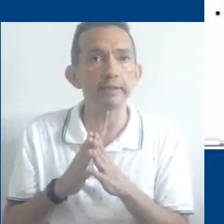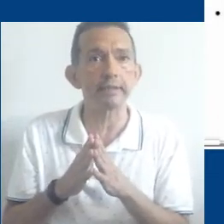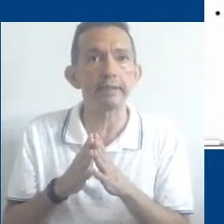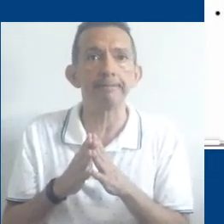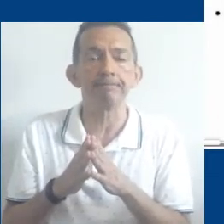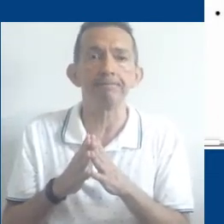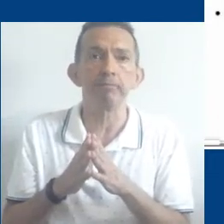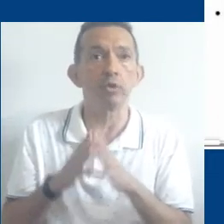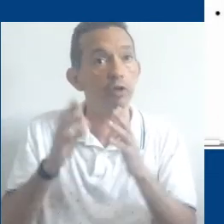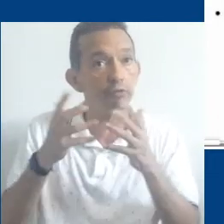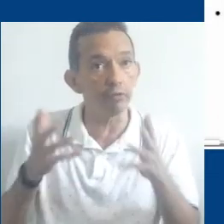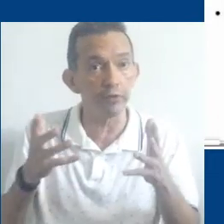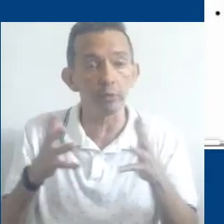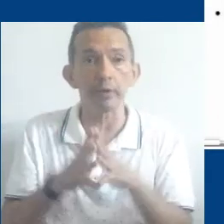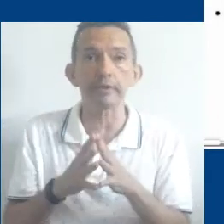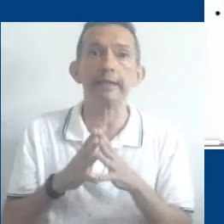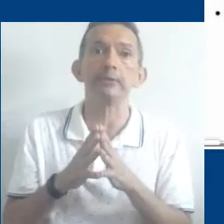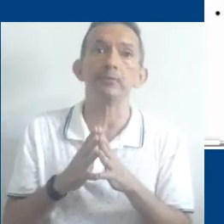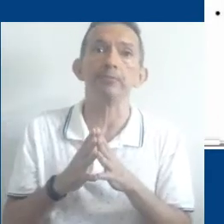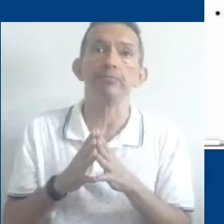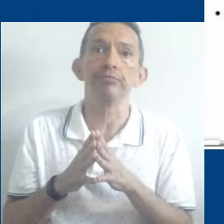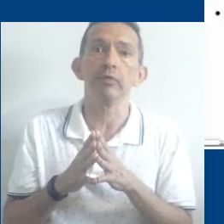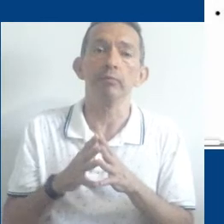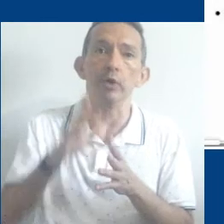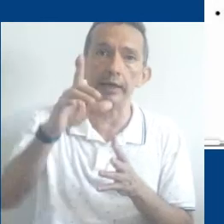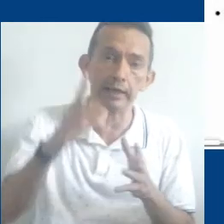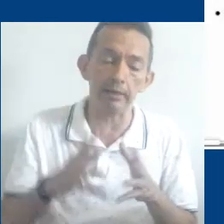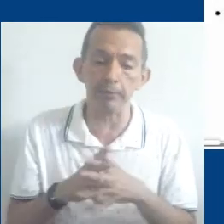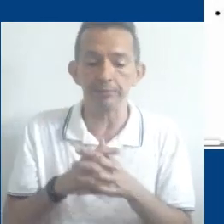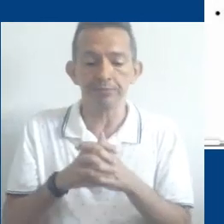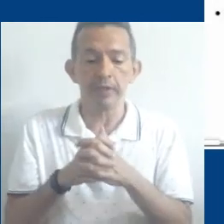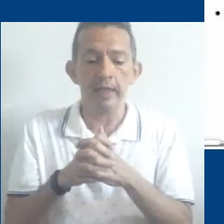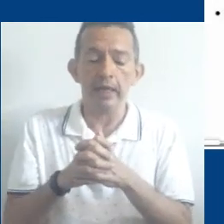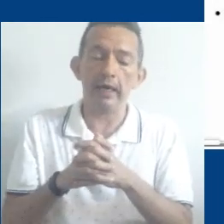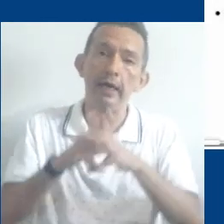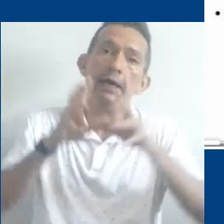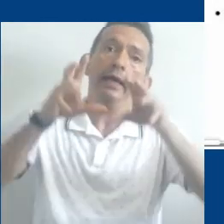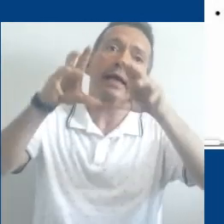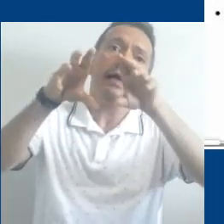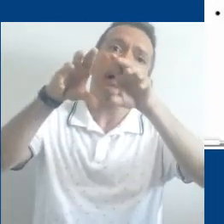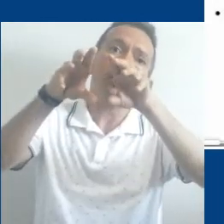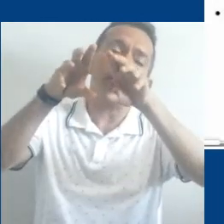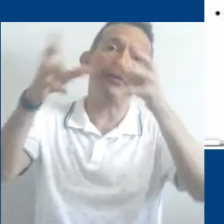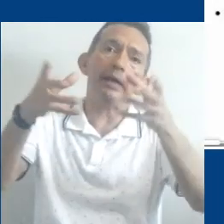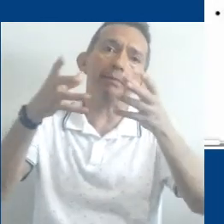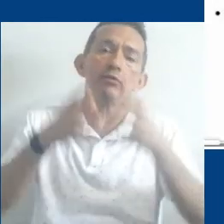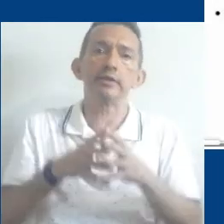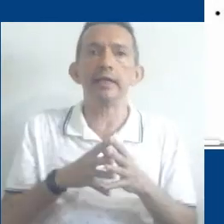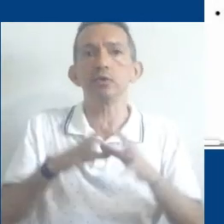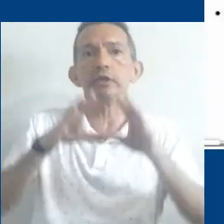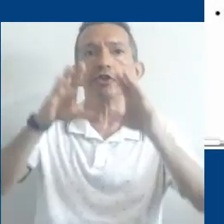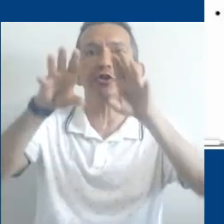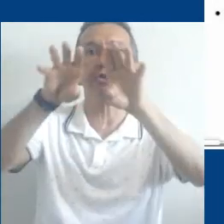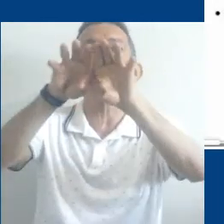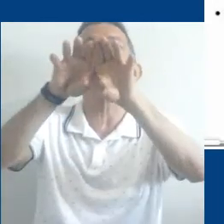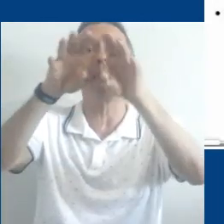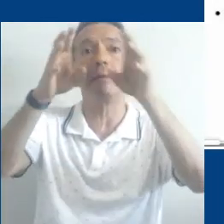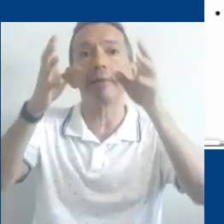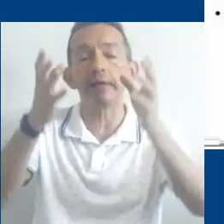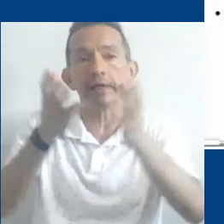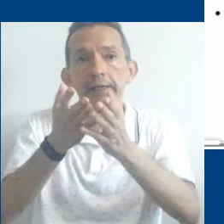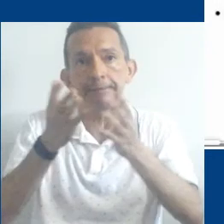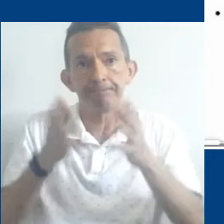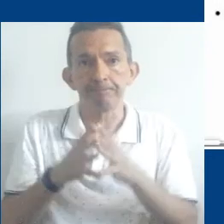que acontecer, o que envolver no processo. Por exemplo, como eu falei para vocês, o lisossoma ele tem